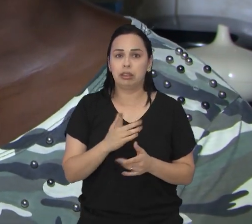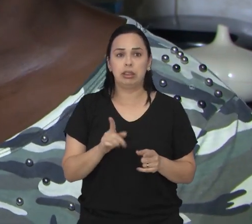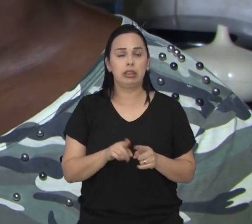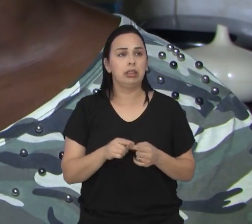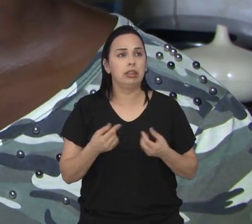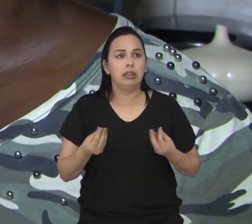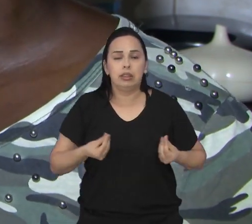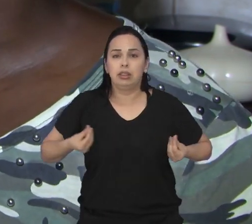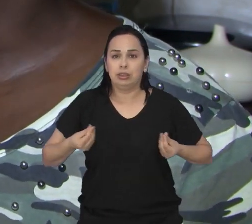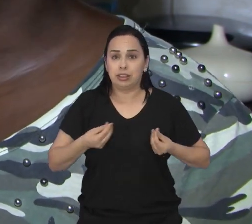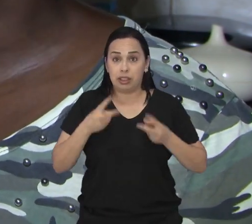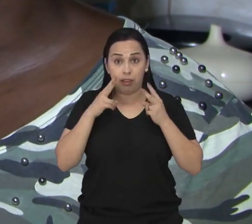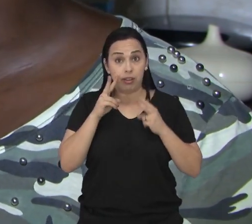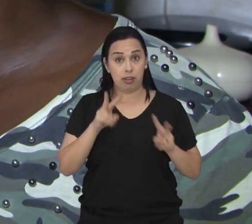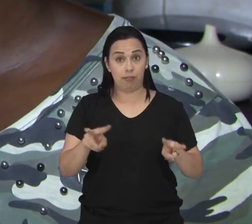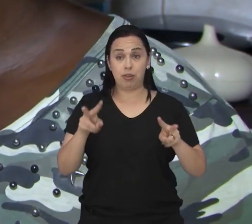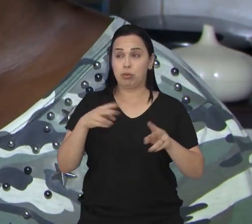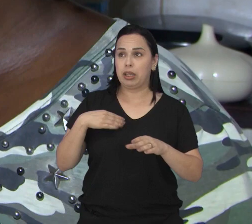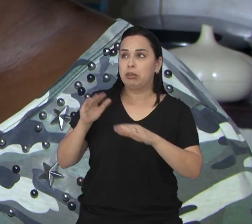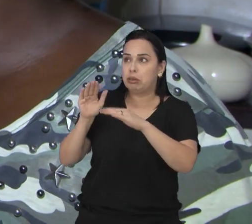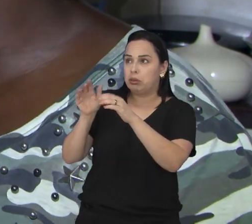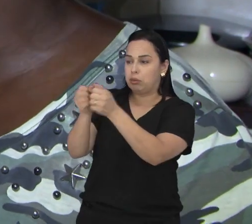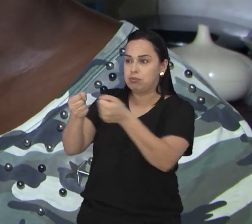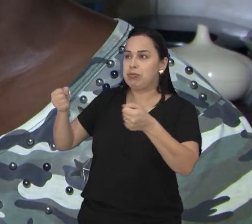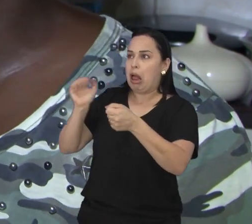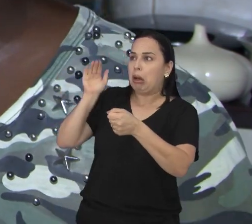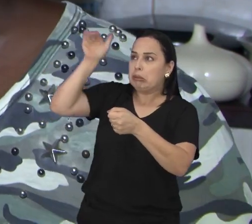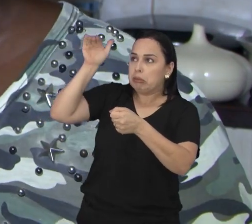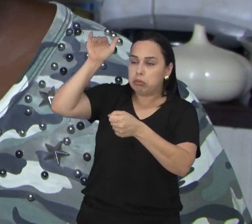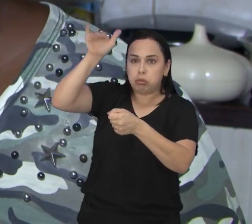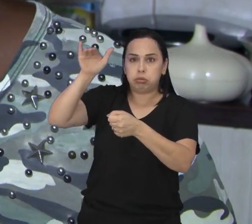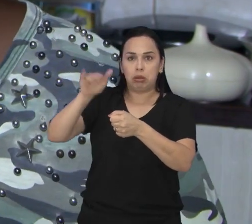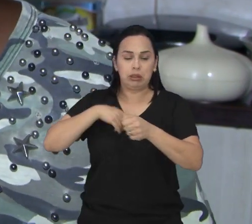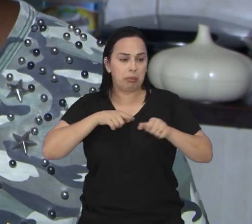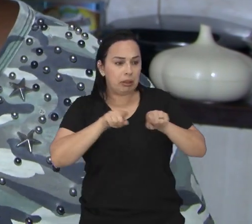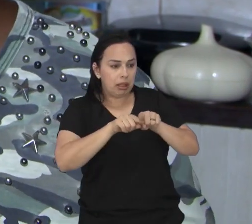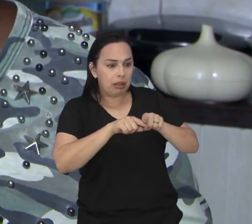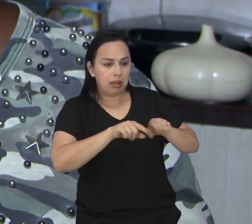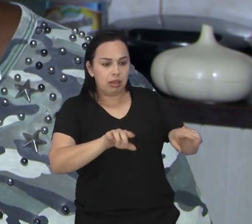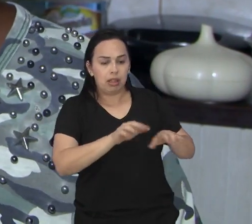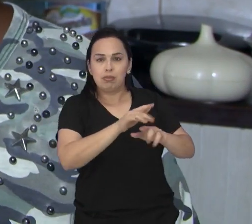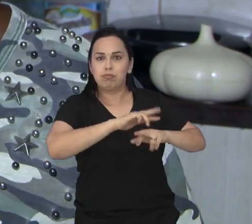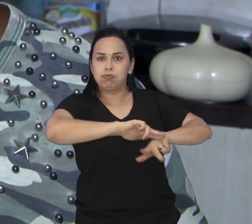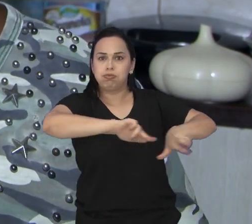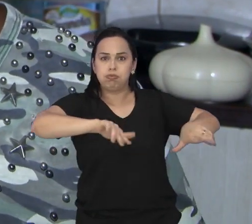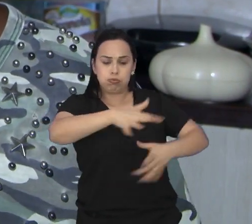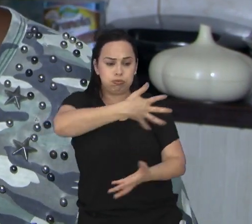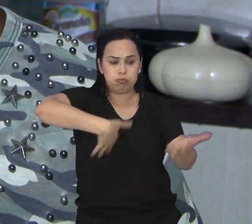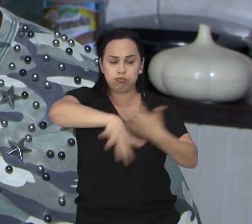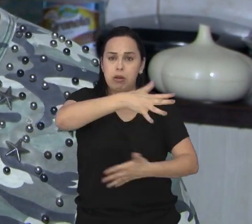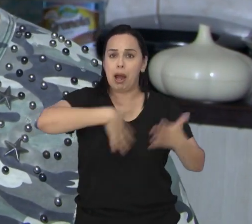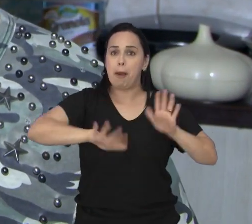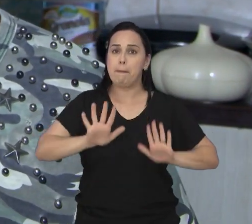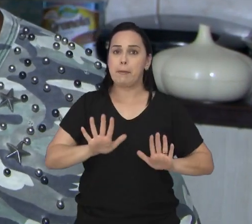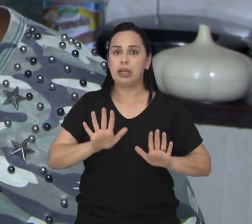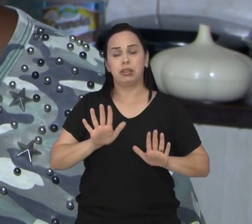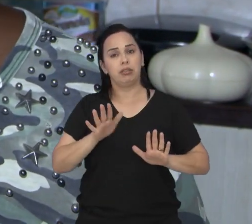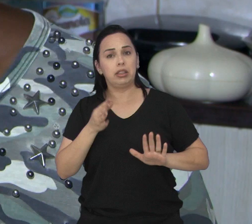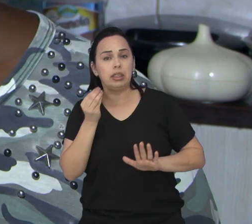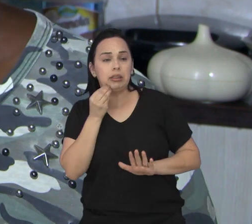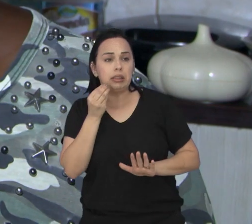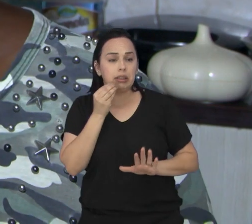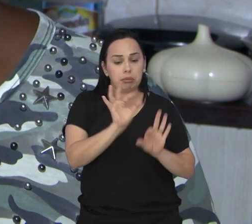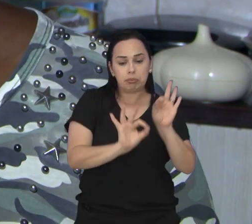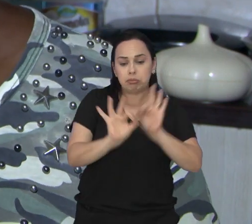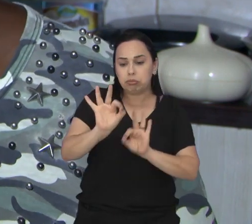minha casa, porque, como você viu, tem coisa em cima do guarda-roupa, tem coisa esparramada, você não tem lugar para guardar as coisas. Mas